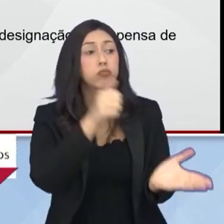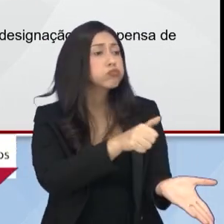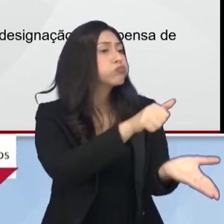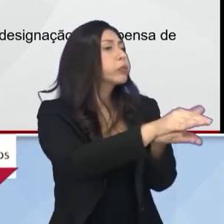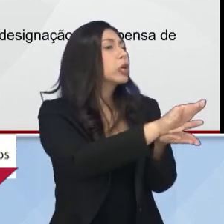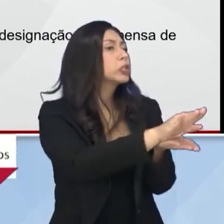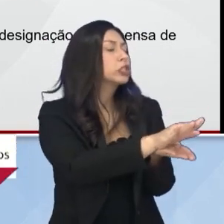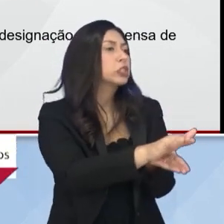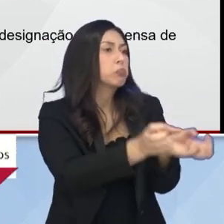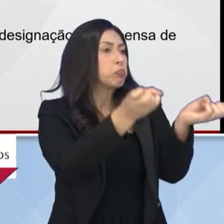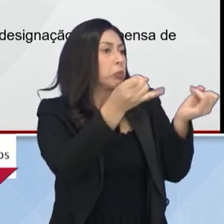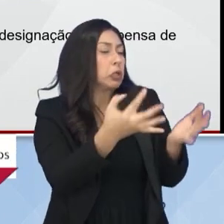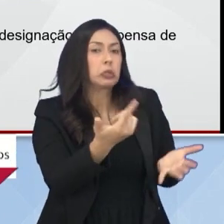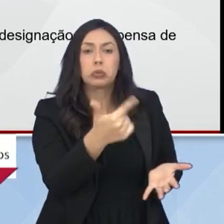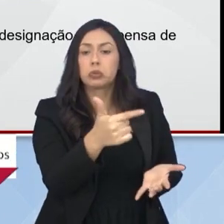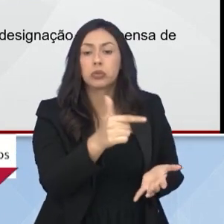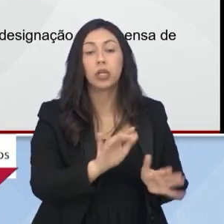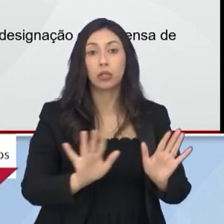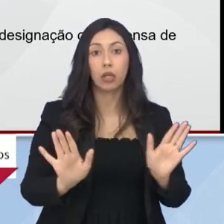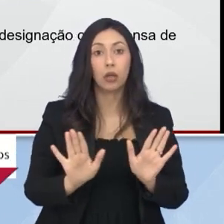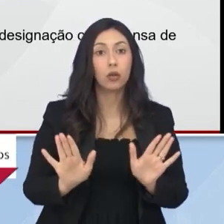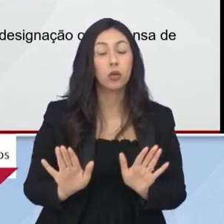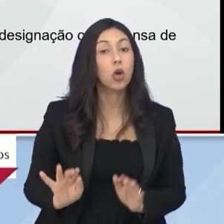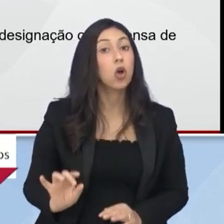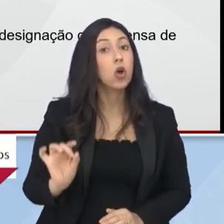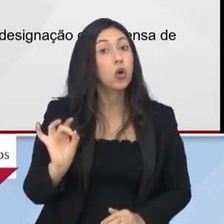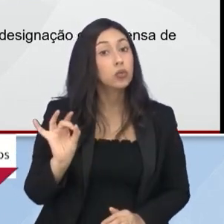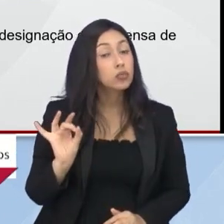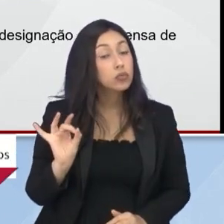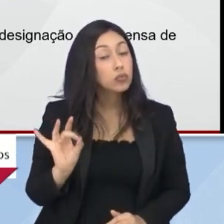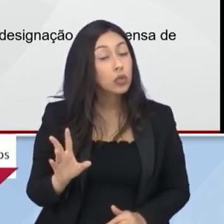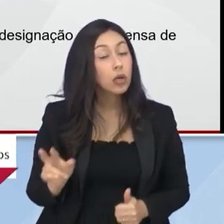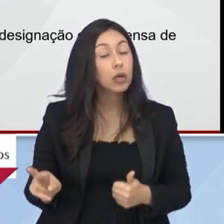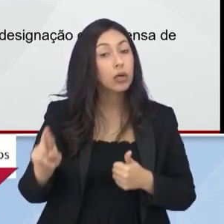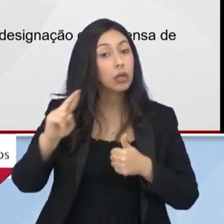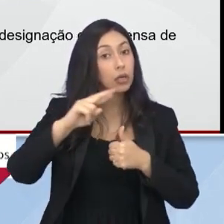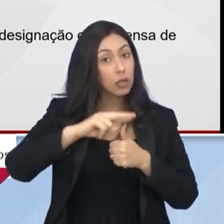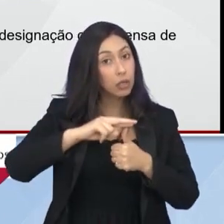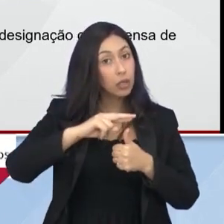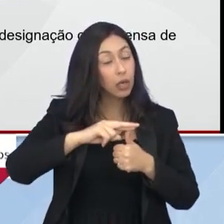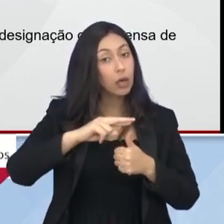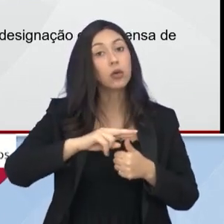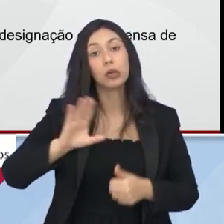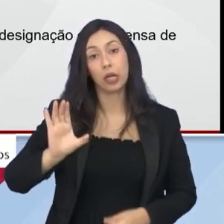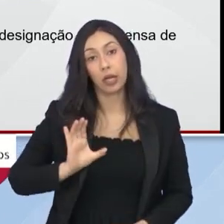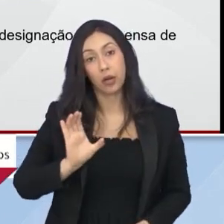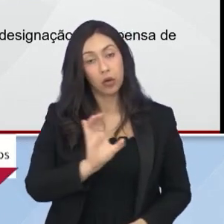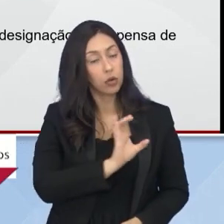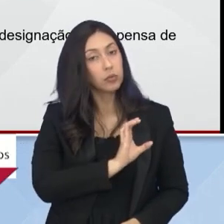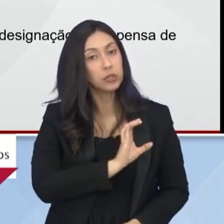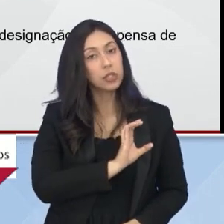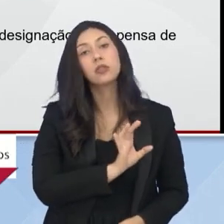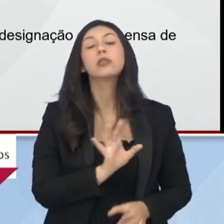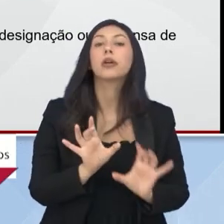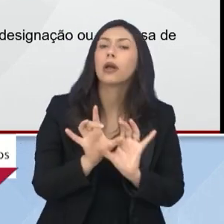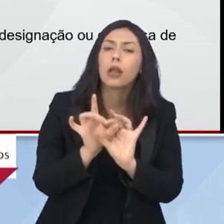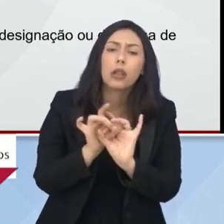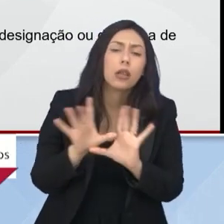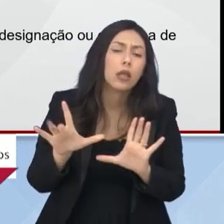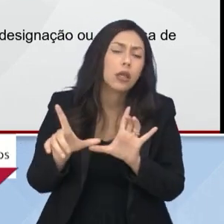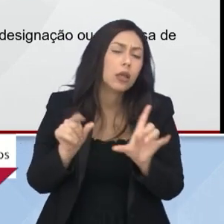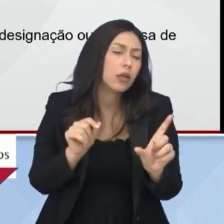causa exc aqueles cargos em comissão que são de livre nomeação